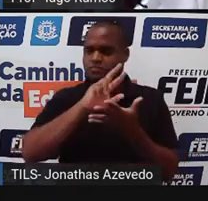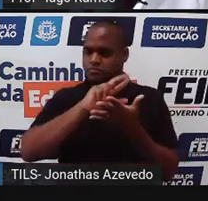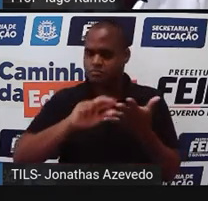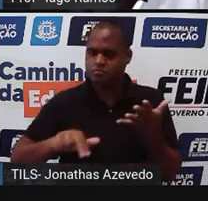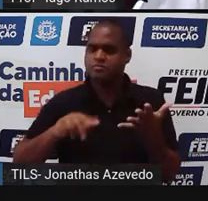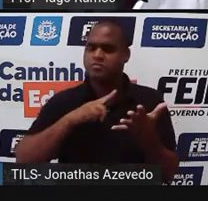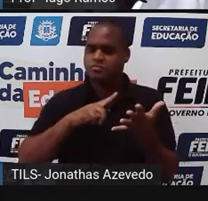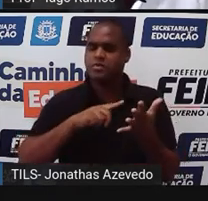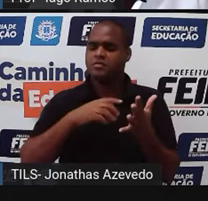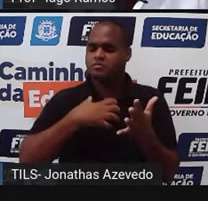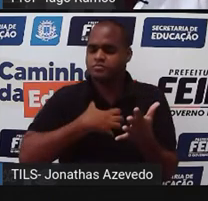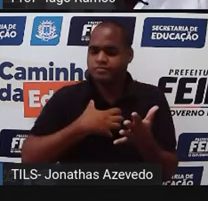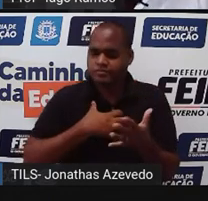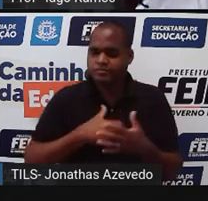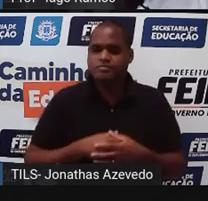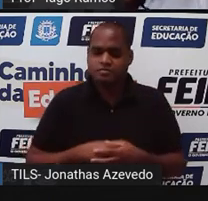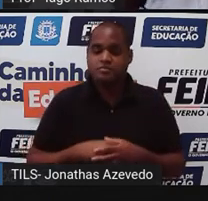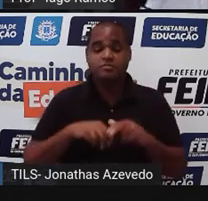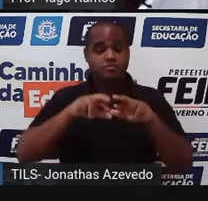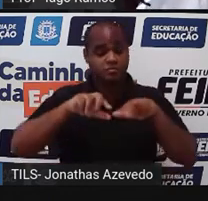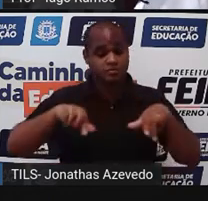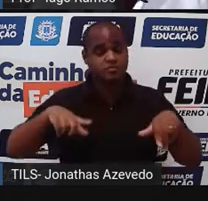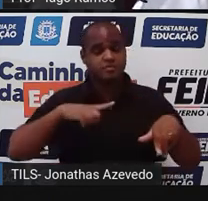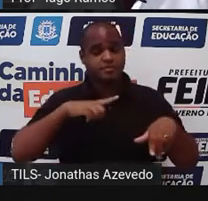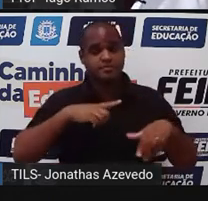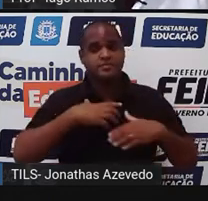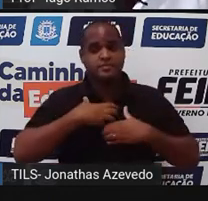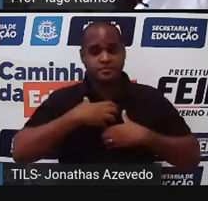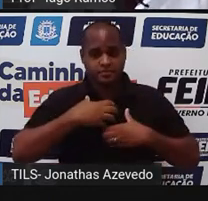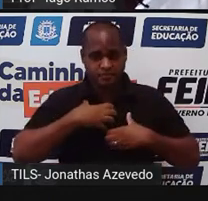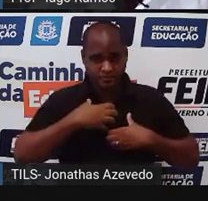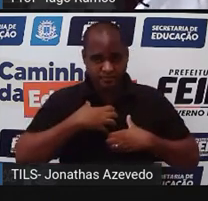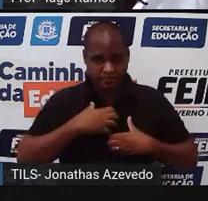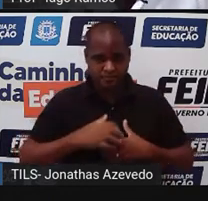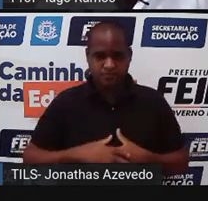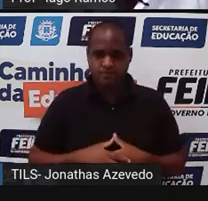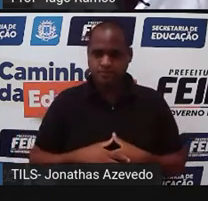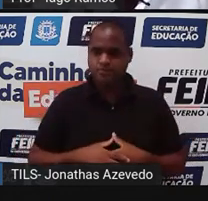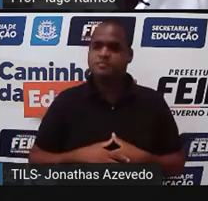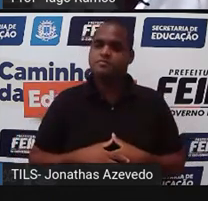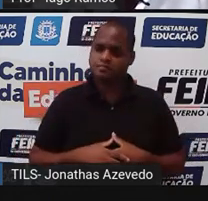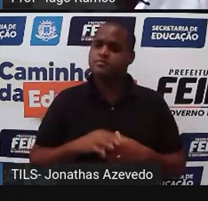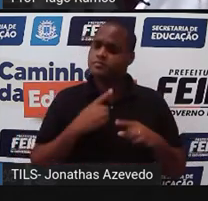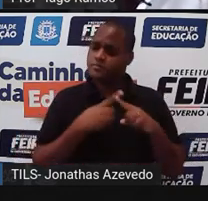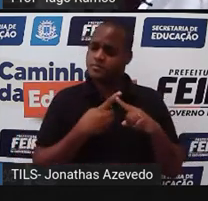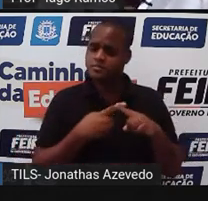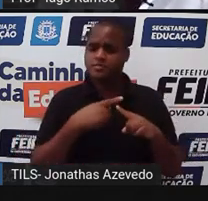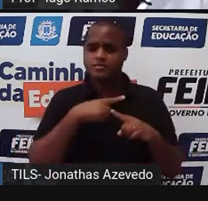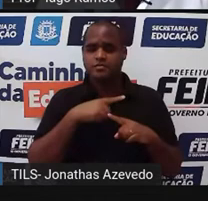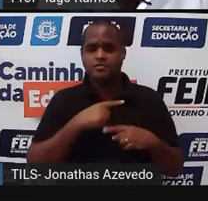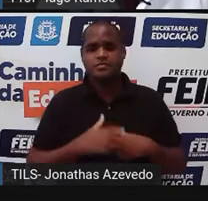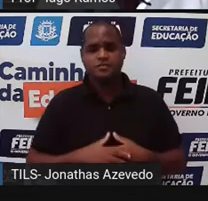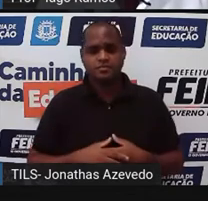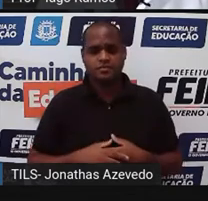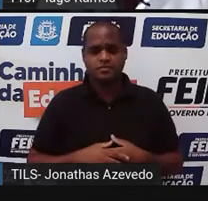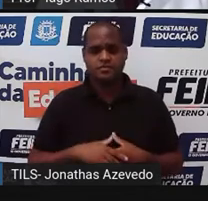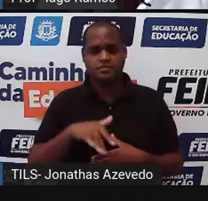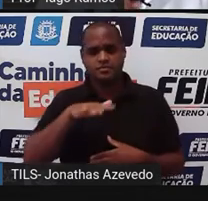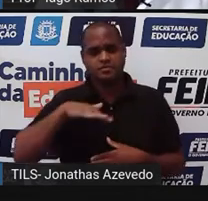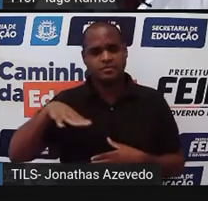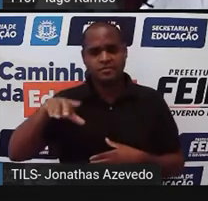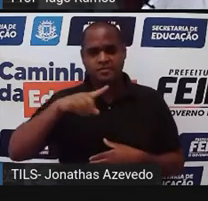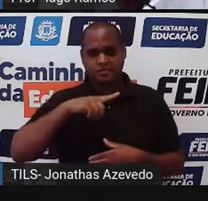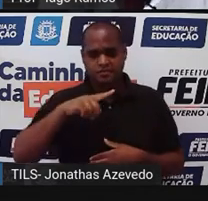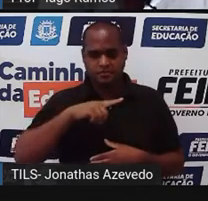coisas têm sentido as coisas tem significado as coisas tem um porquê e aqui no cálculo de